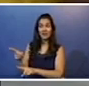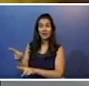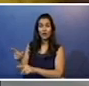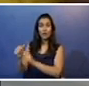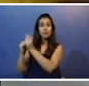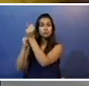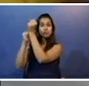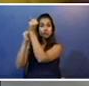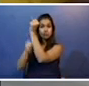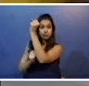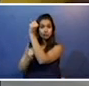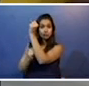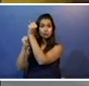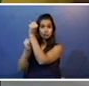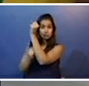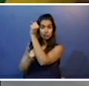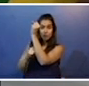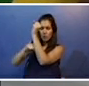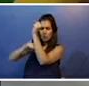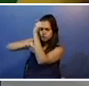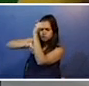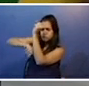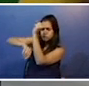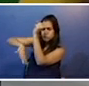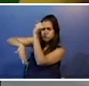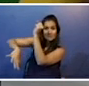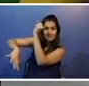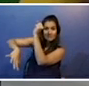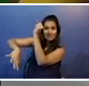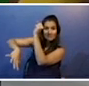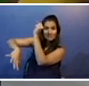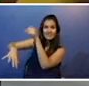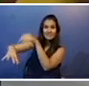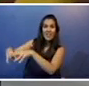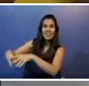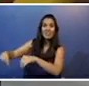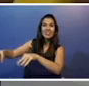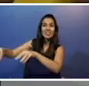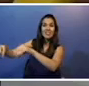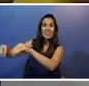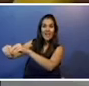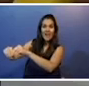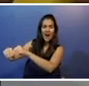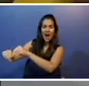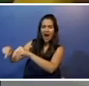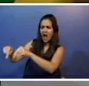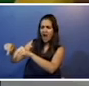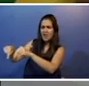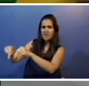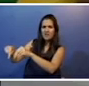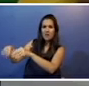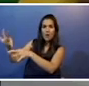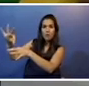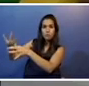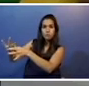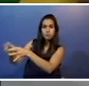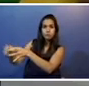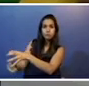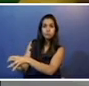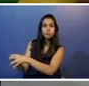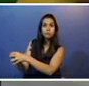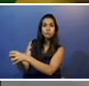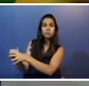foi defecar, colocar as fezes dela aqui na terra, no ambiente, e ali junto vai ir o